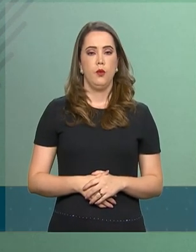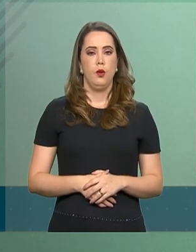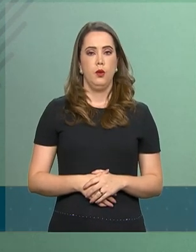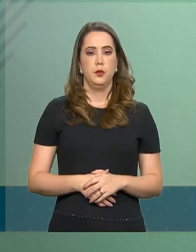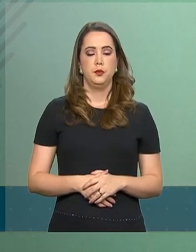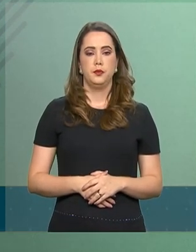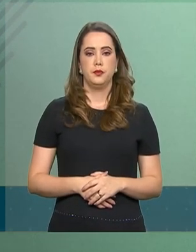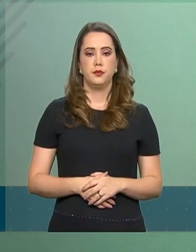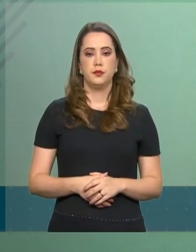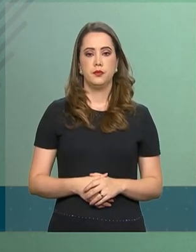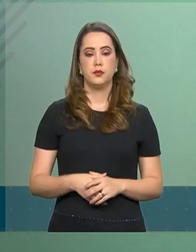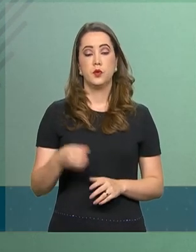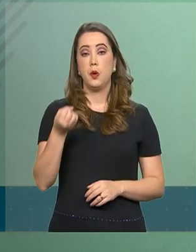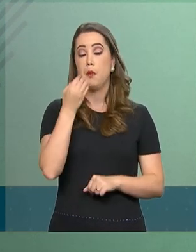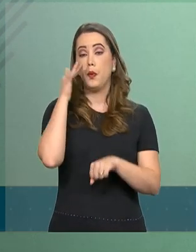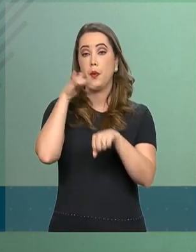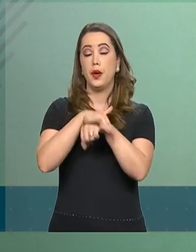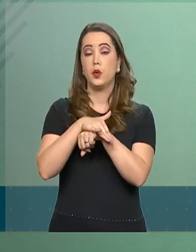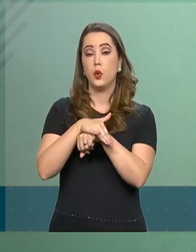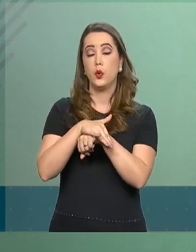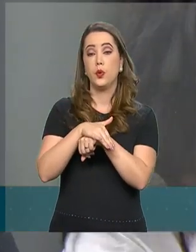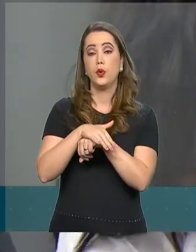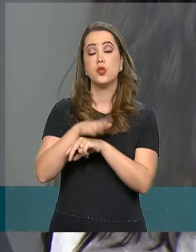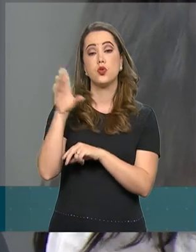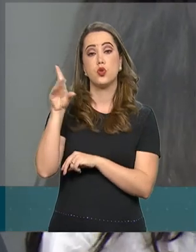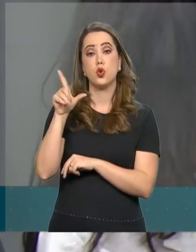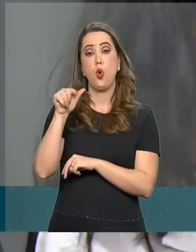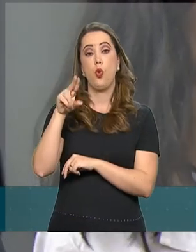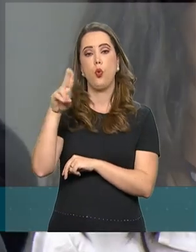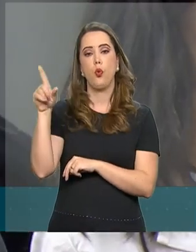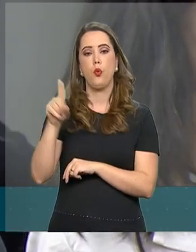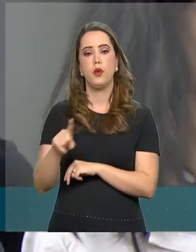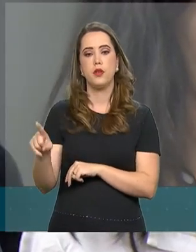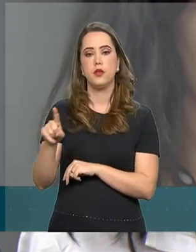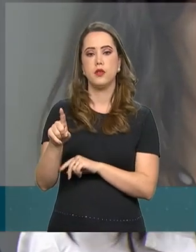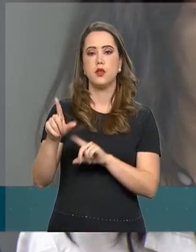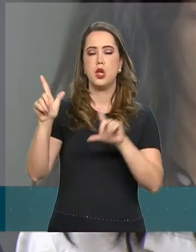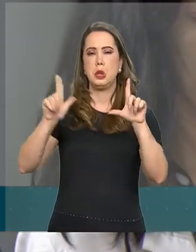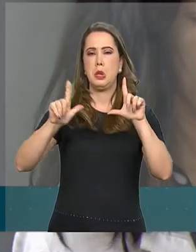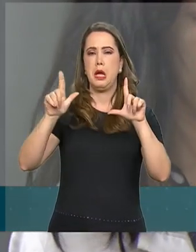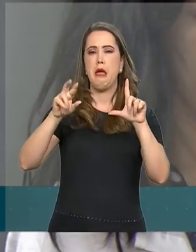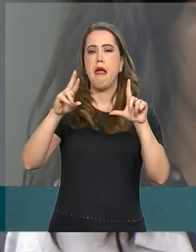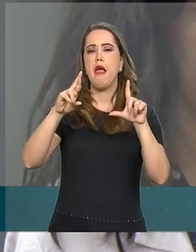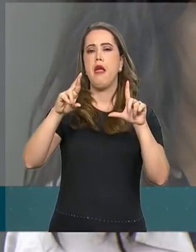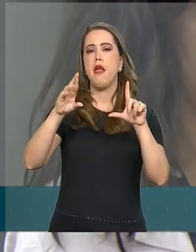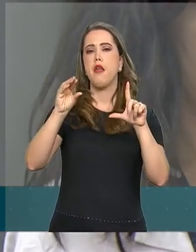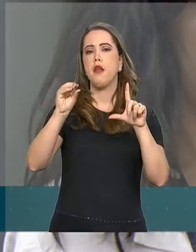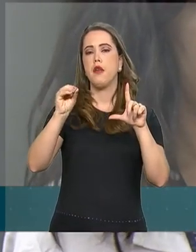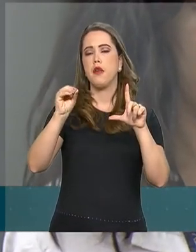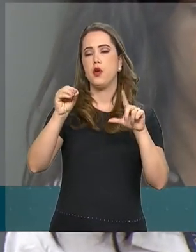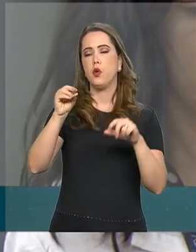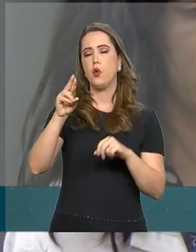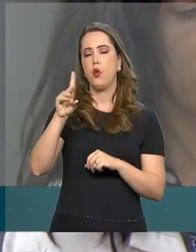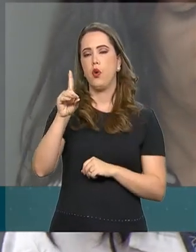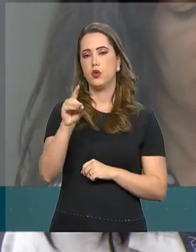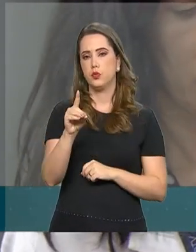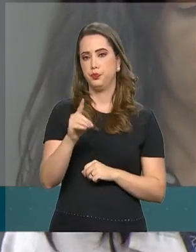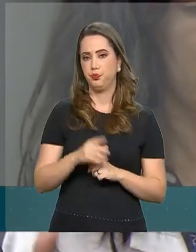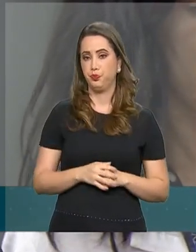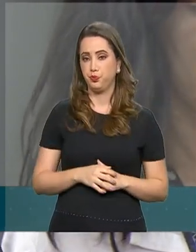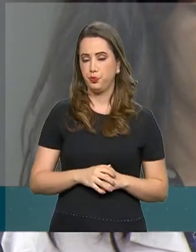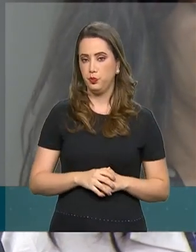boa noite porta voz luiz fara monteiro do jornal da record como vai tudo bem se o porta voz o presidente